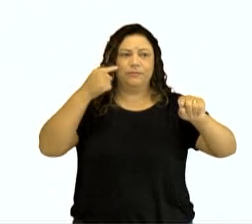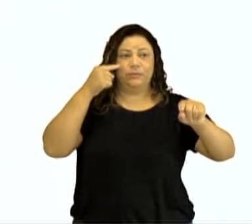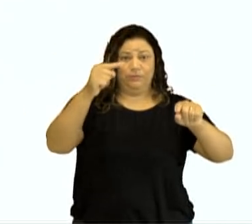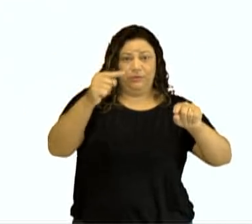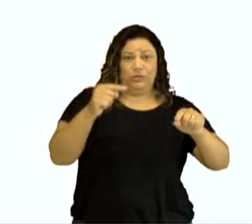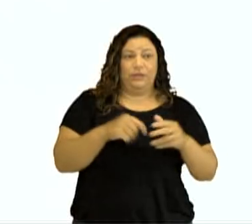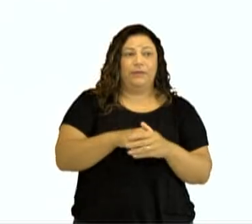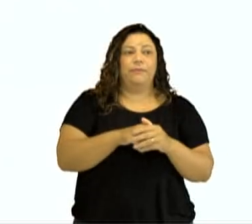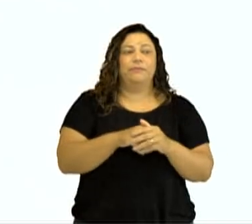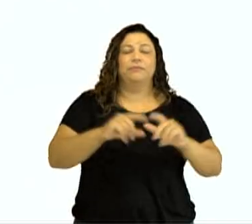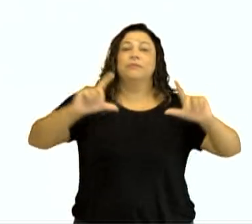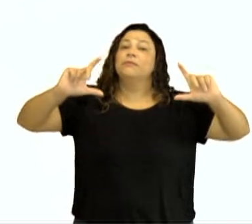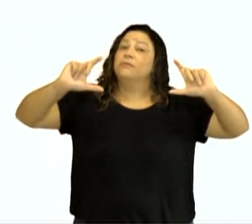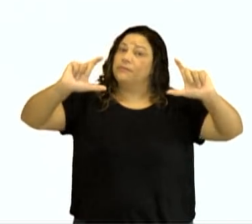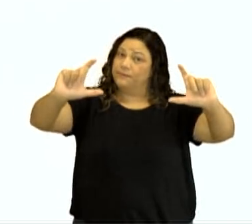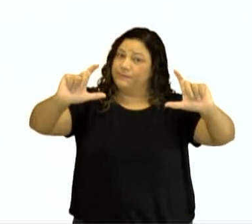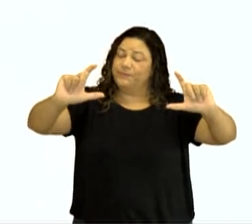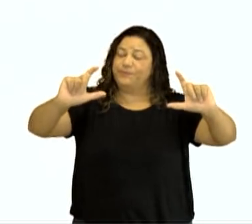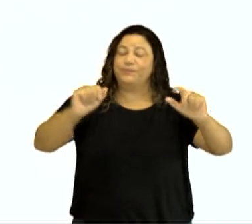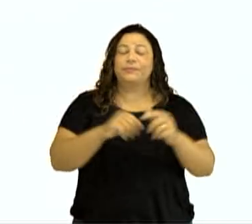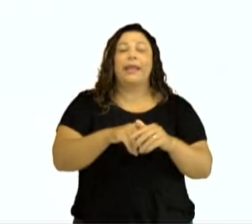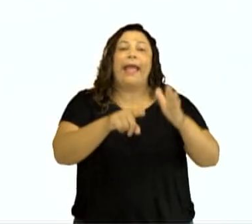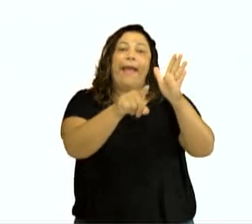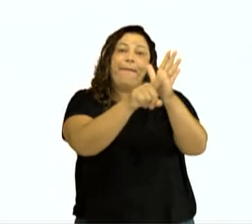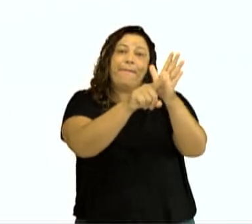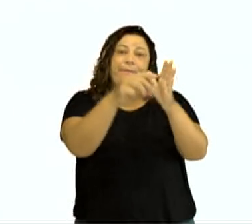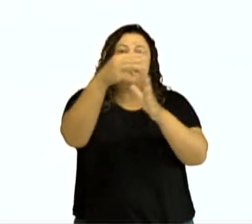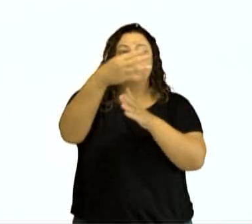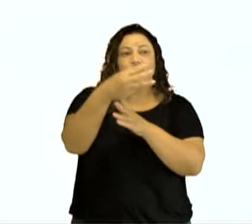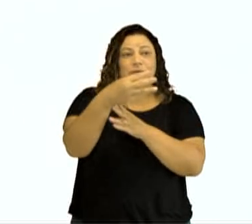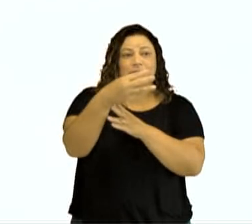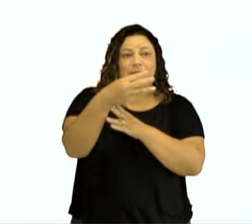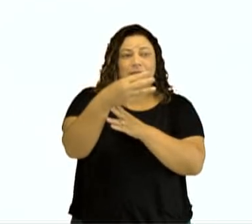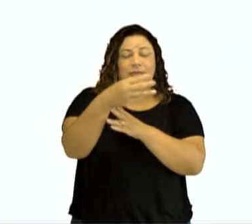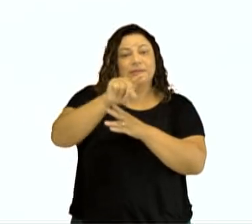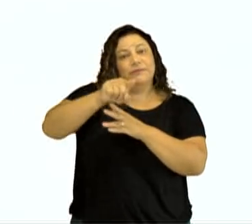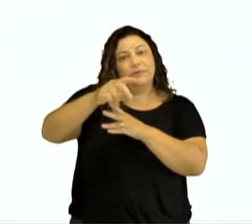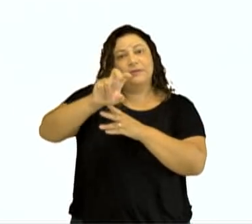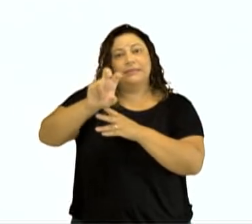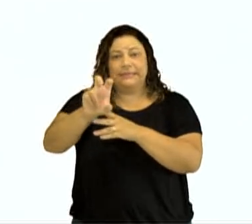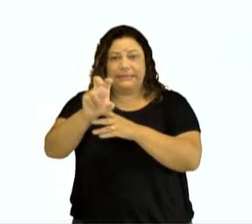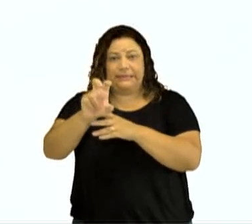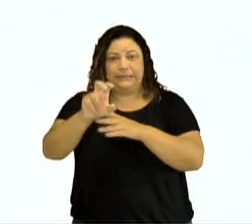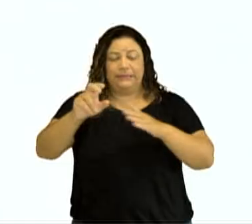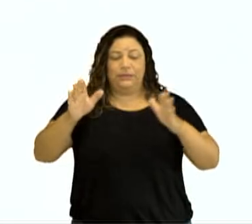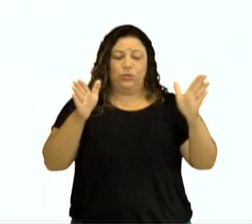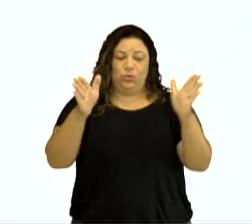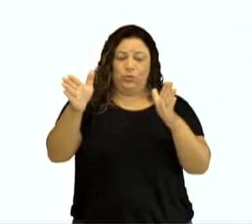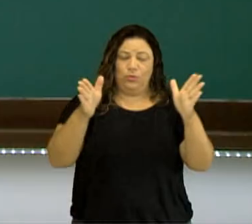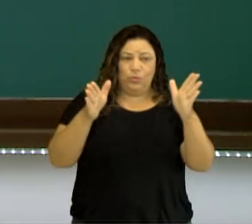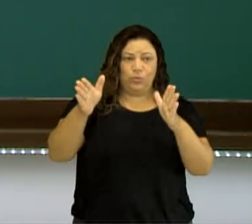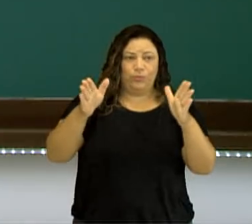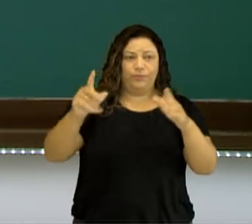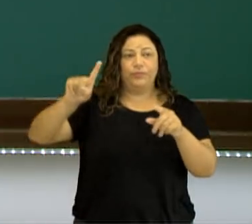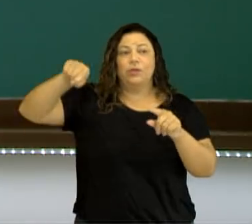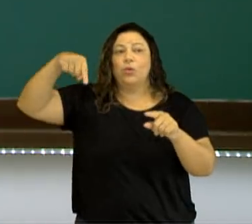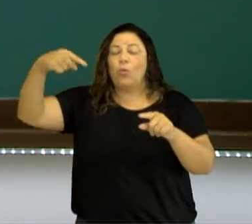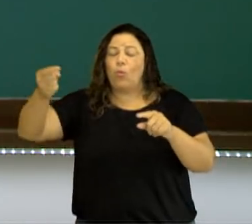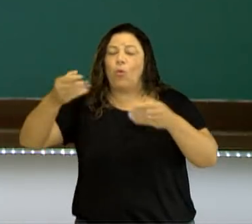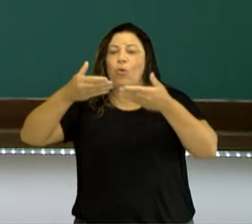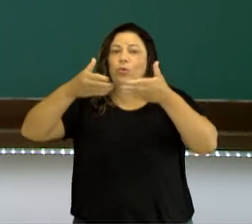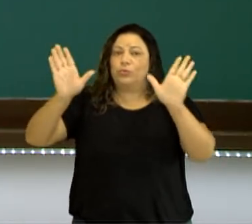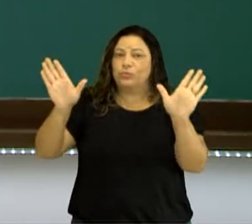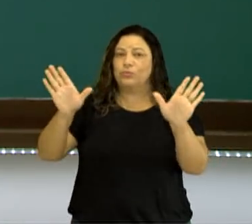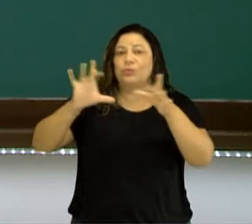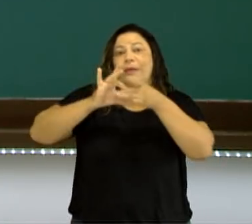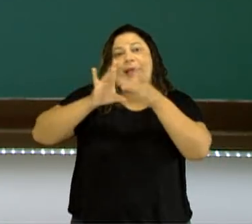fechado, colchetes fechados. E o outro intervalo B, colchete aberto, quer dizer que é o intervalo aberto, a bolinha é